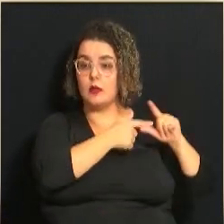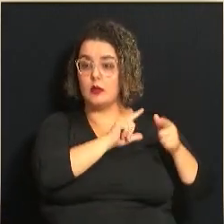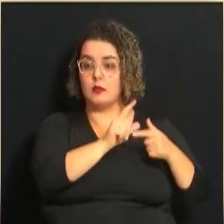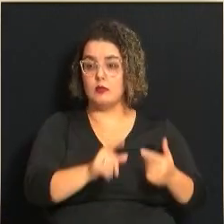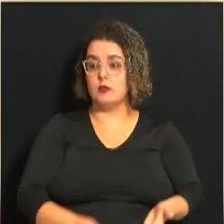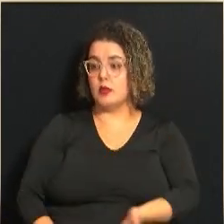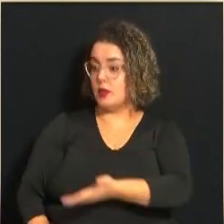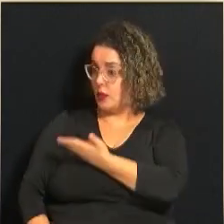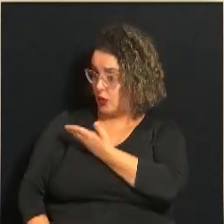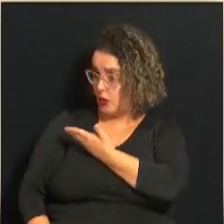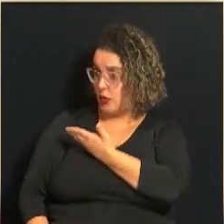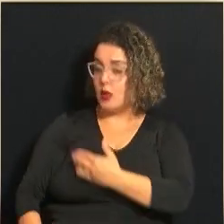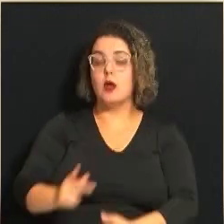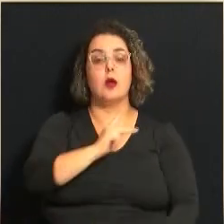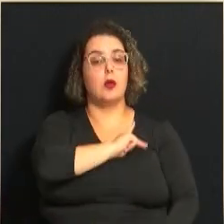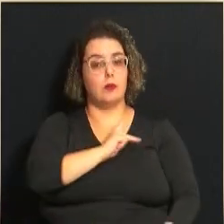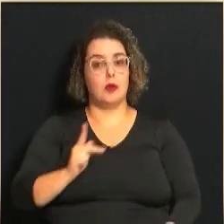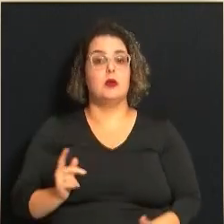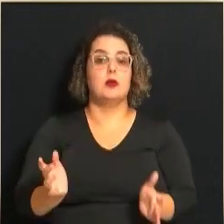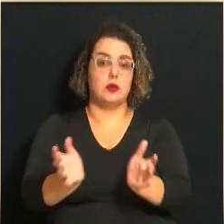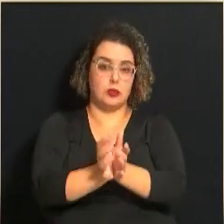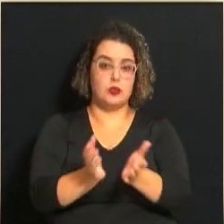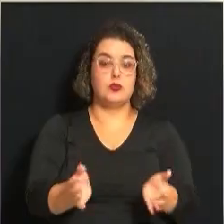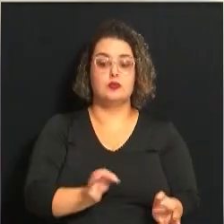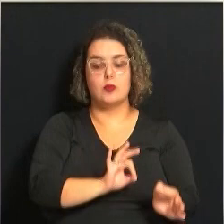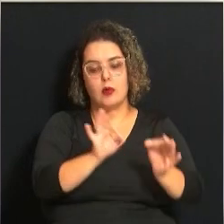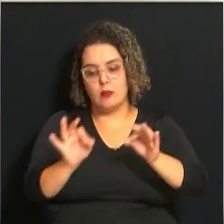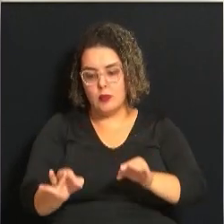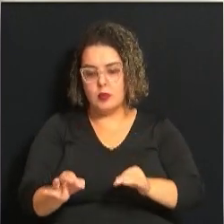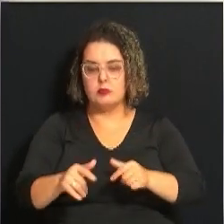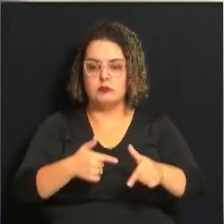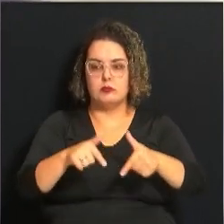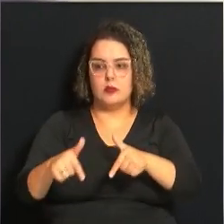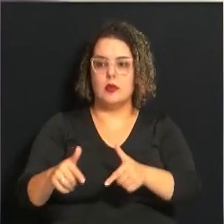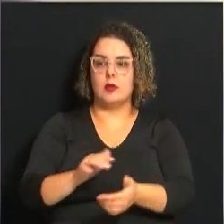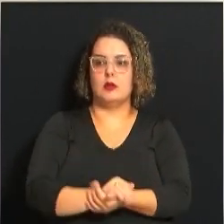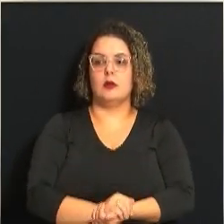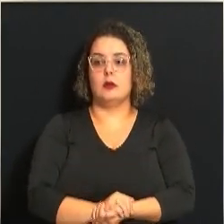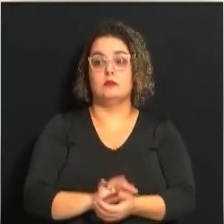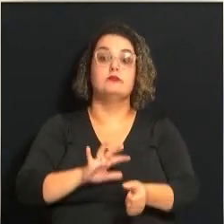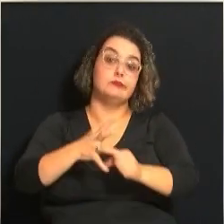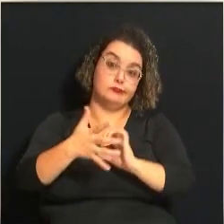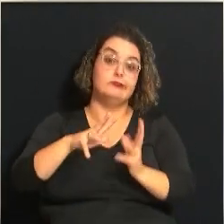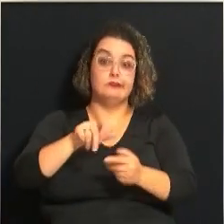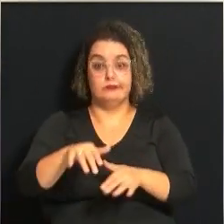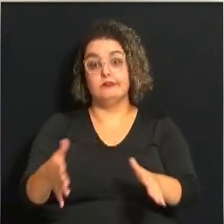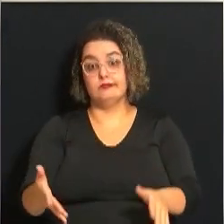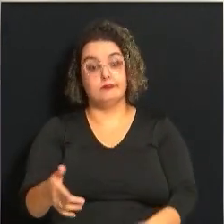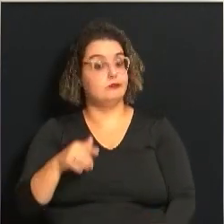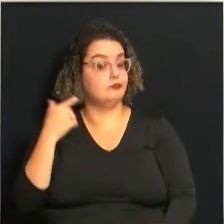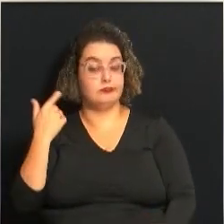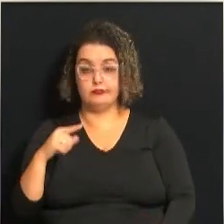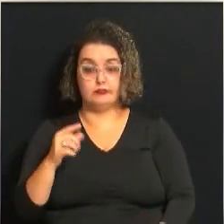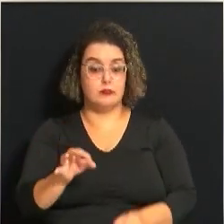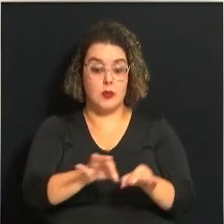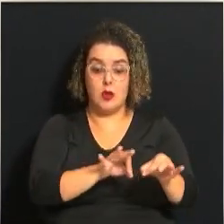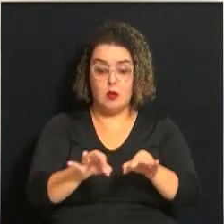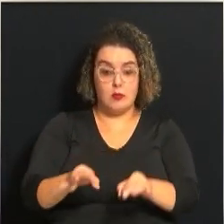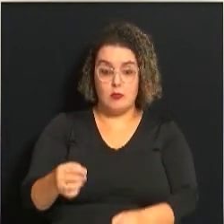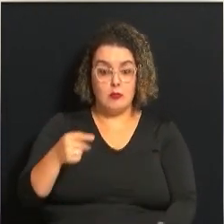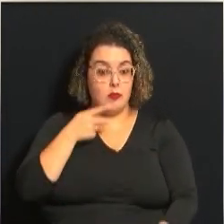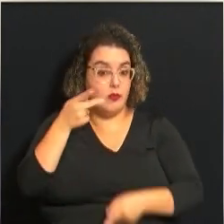é presidente do colegiado, conduziu os trabalhos. É a pandemia, né? Uma coisa que a gente não tinha ainda preparado, não tinha